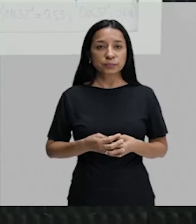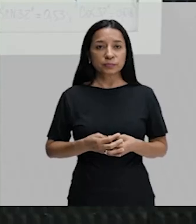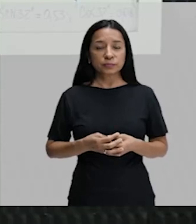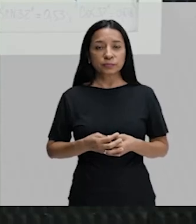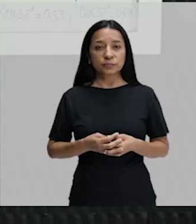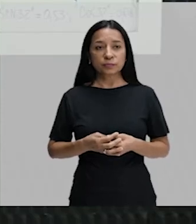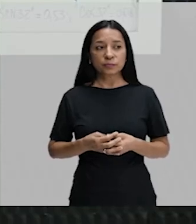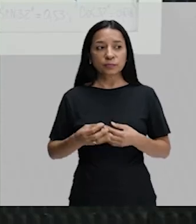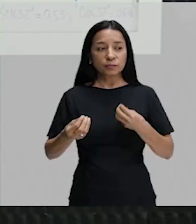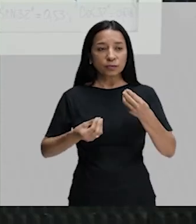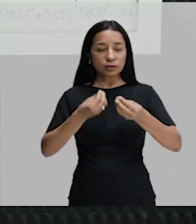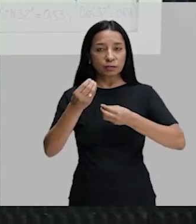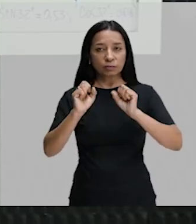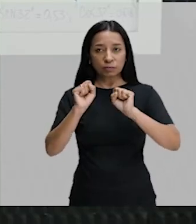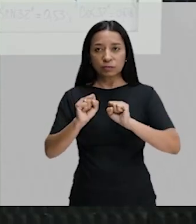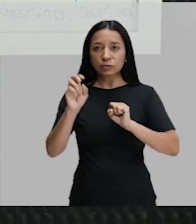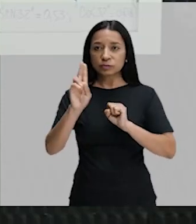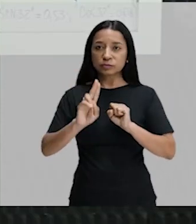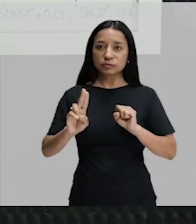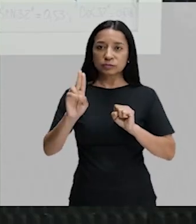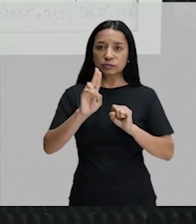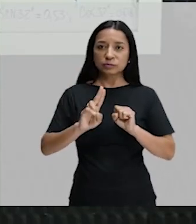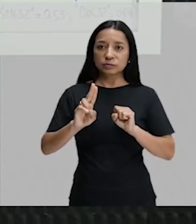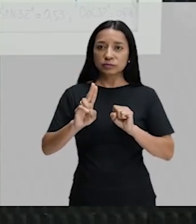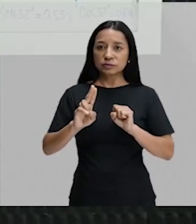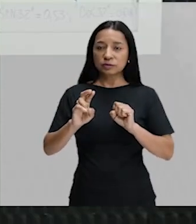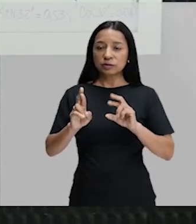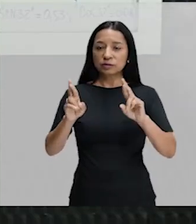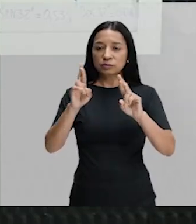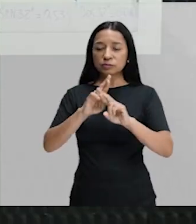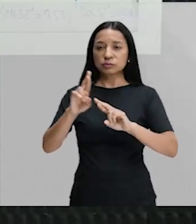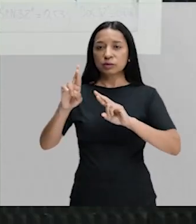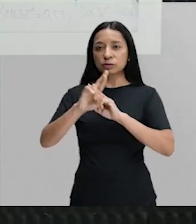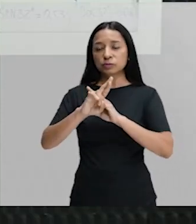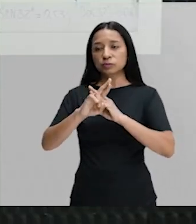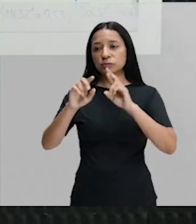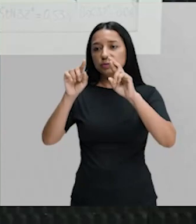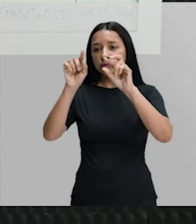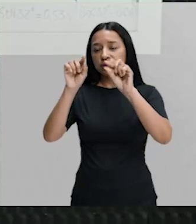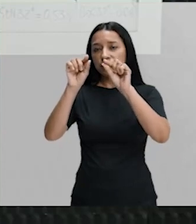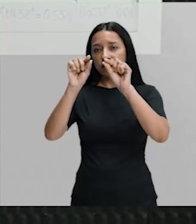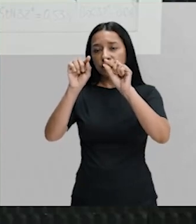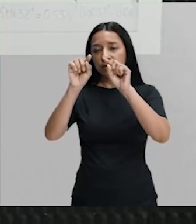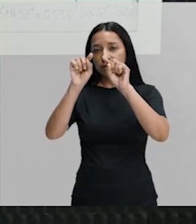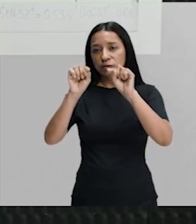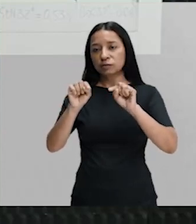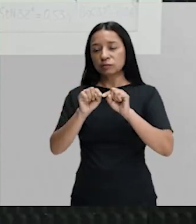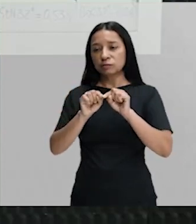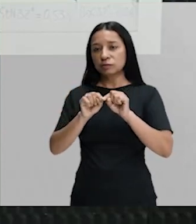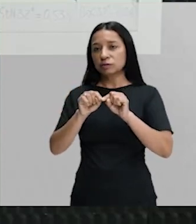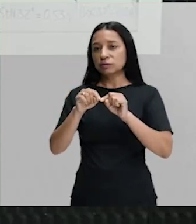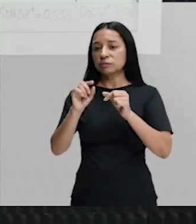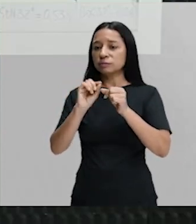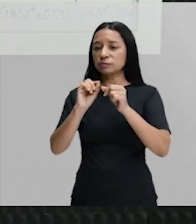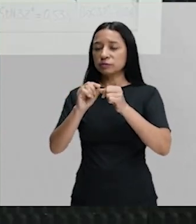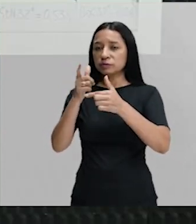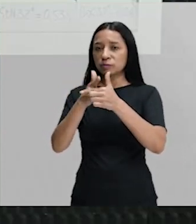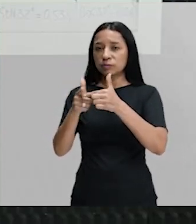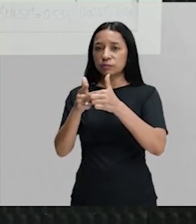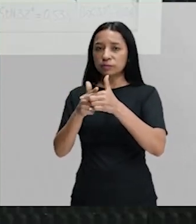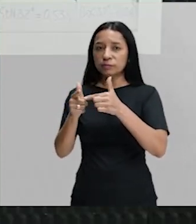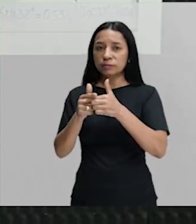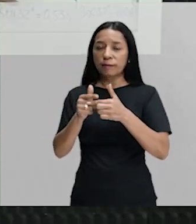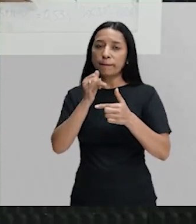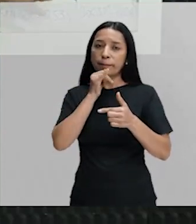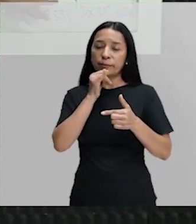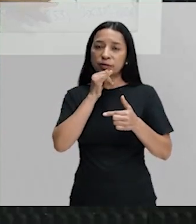gente poderia usar essas razões trigonométricas para a gente resolver um problema, por exemplo. Olha só, vamos